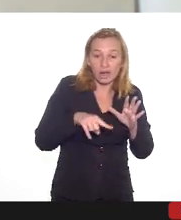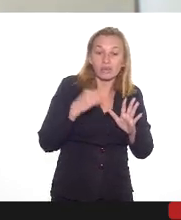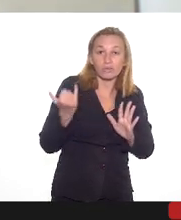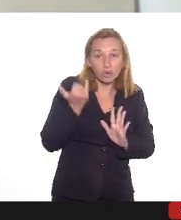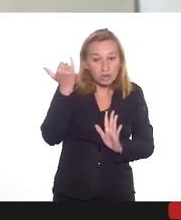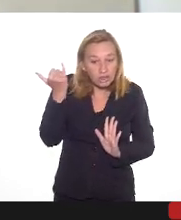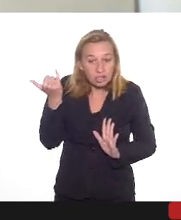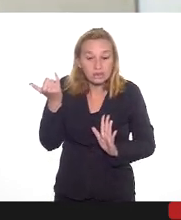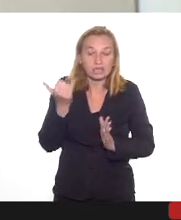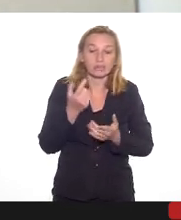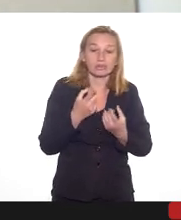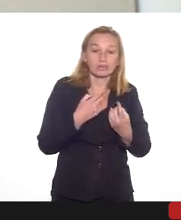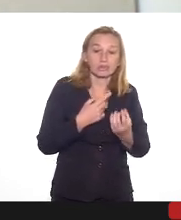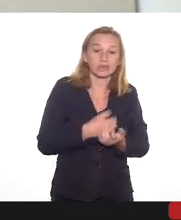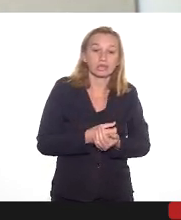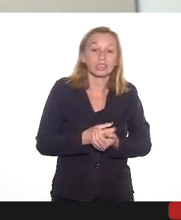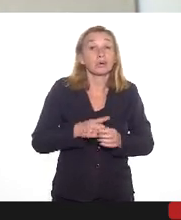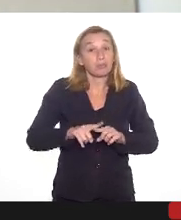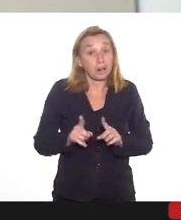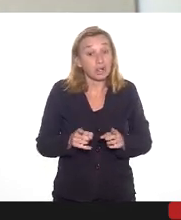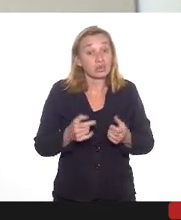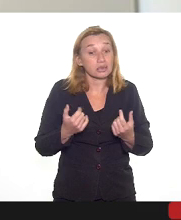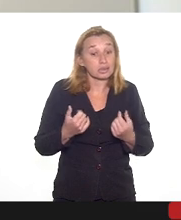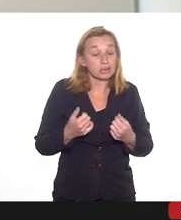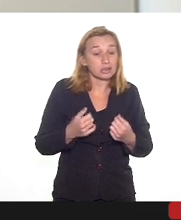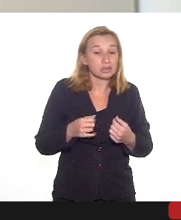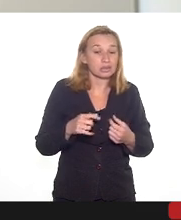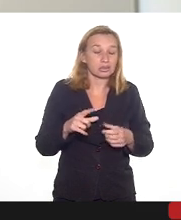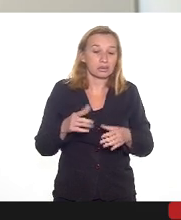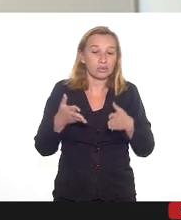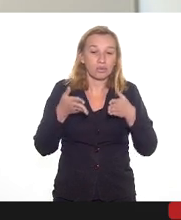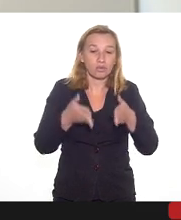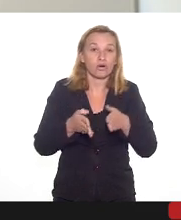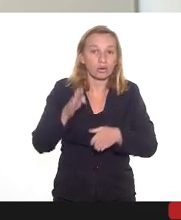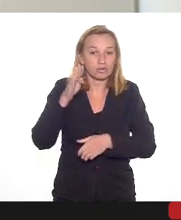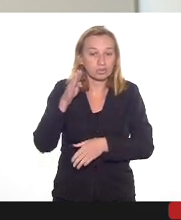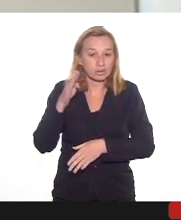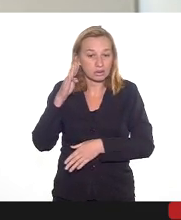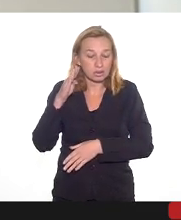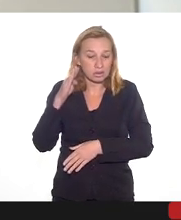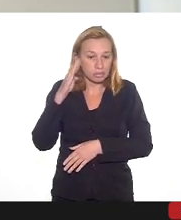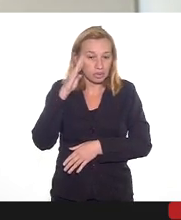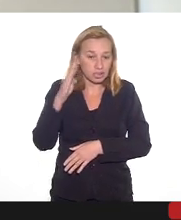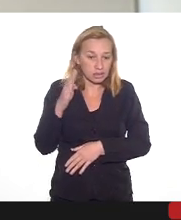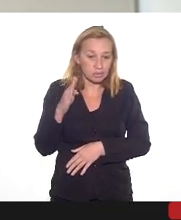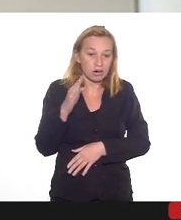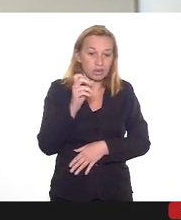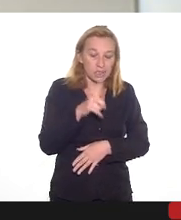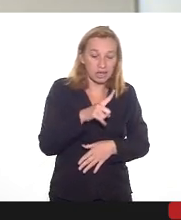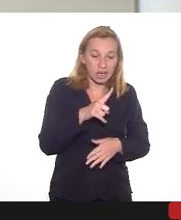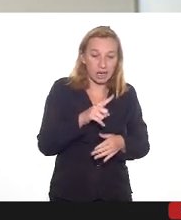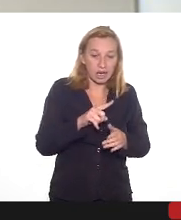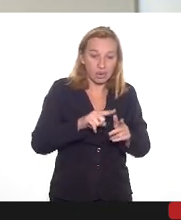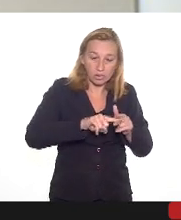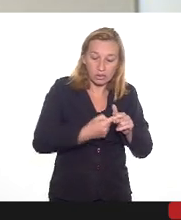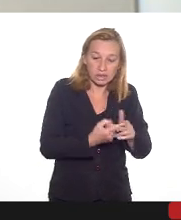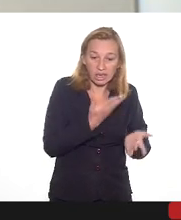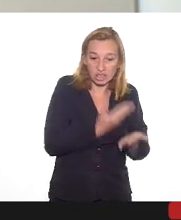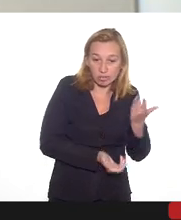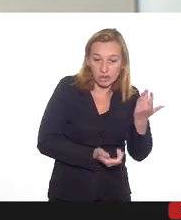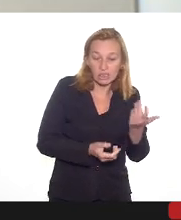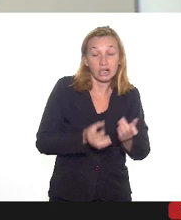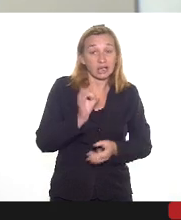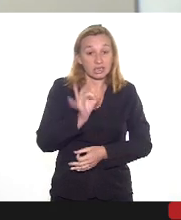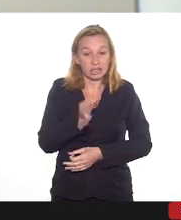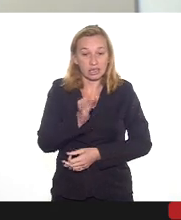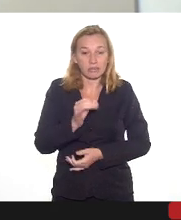né? Mas a gente tem um elemento central, que é a necessidade de enfrentar essa recomposição das perdas. Em paralelo,